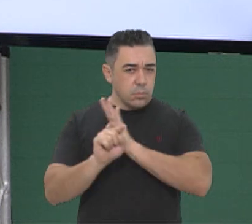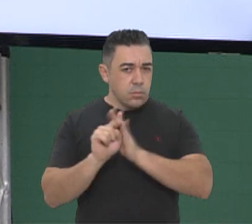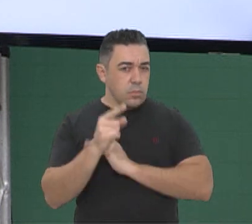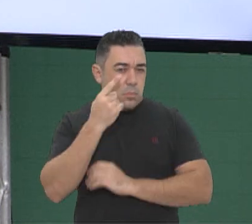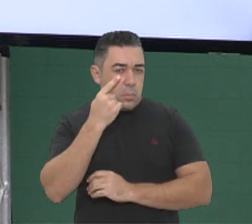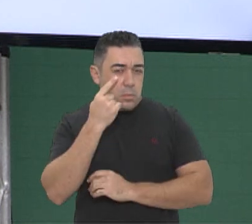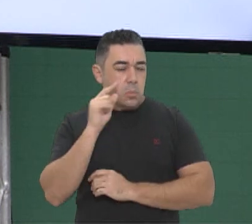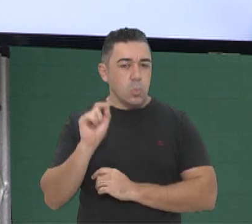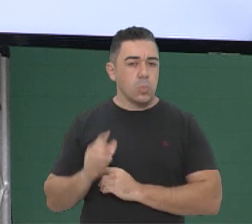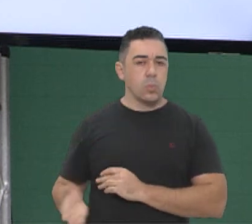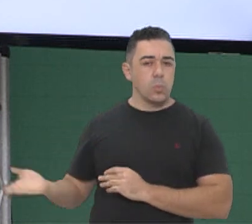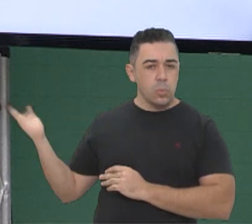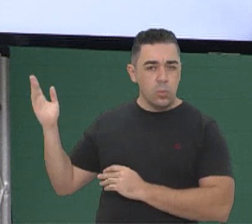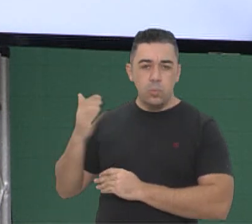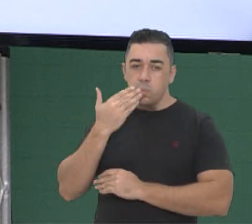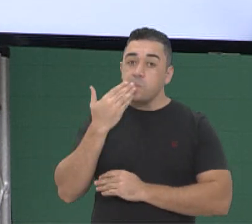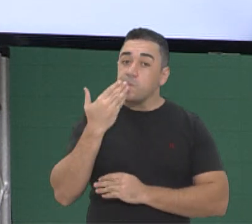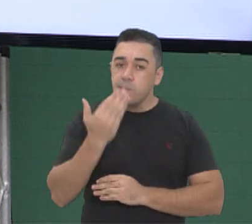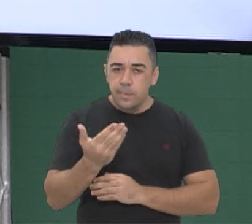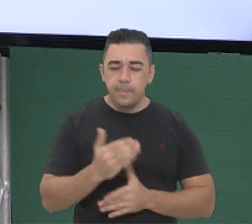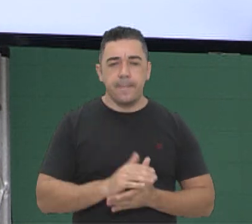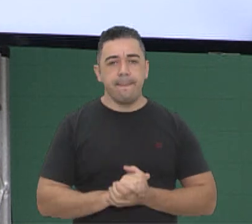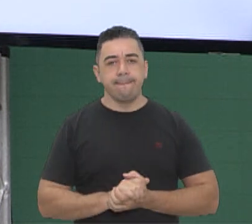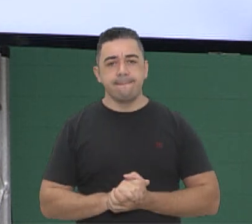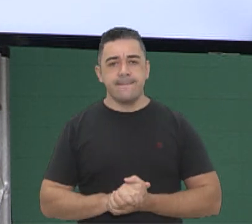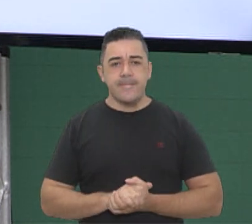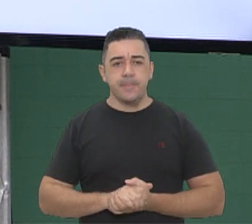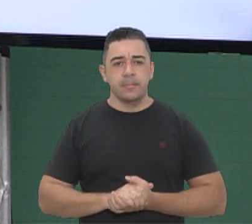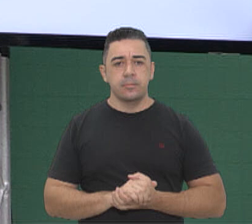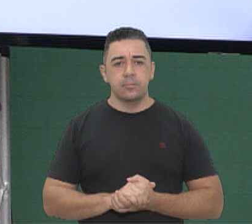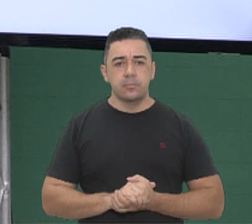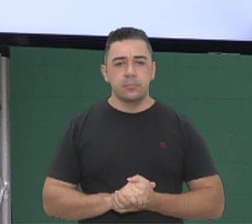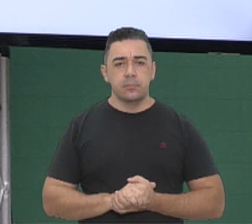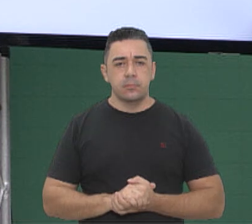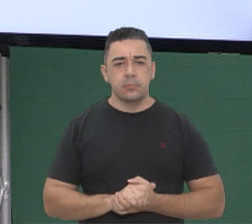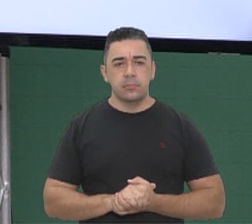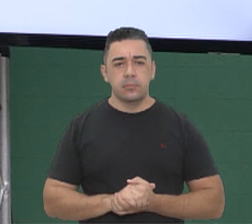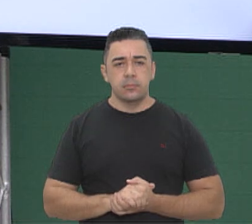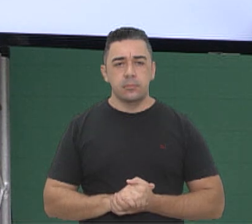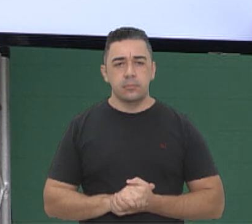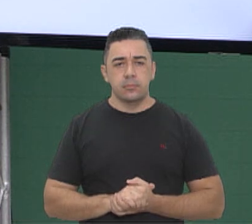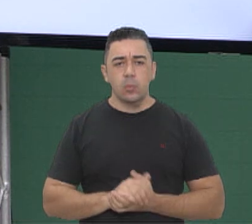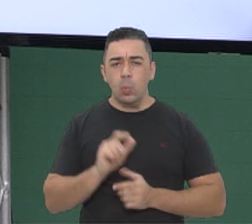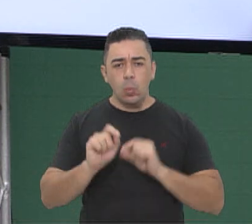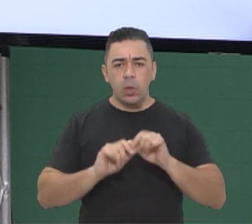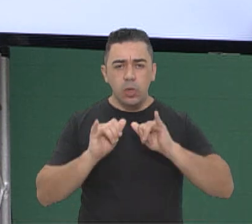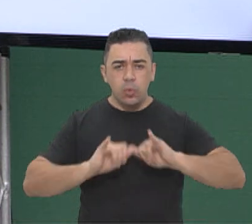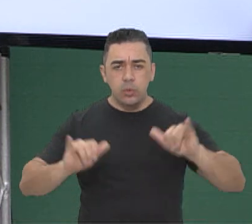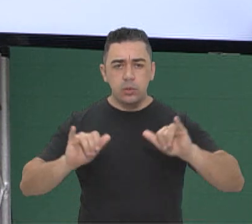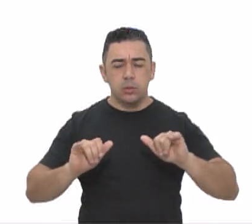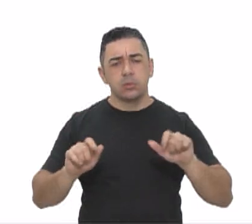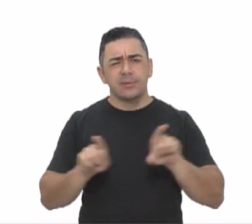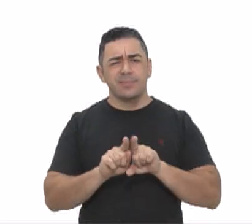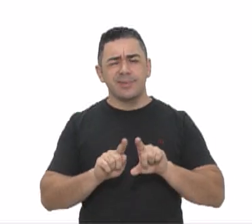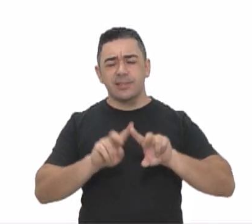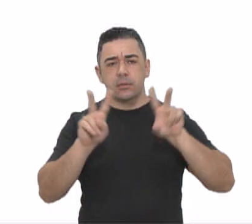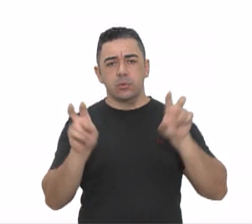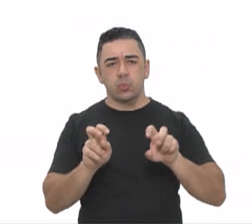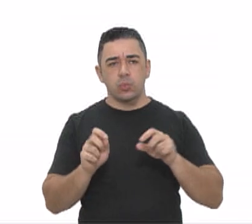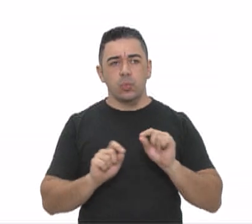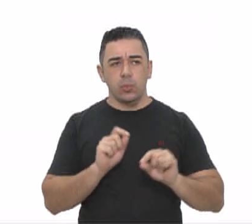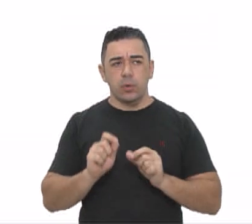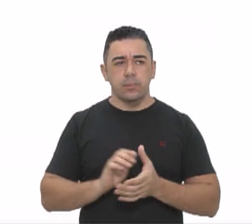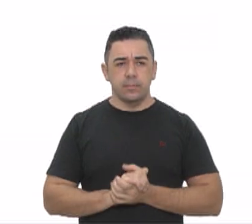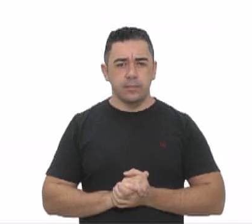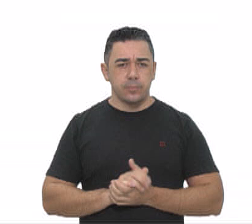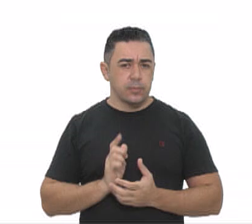que pede esse quiz, ok? Que é uma notícia e reescrever os titulares, as manchetes. Nós